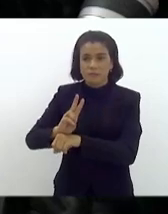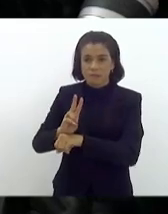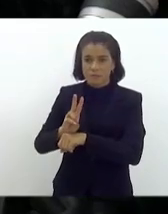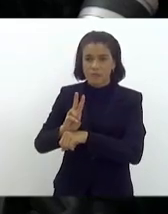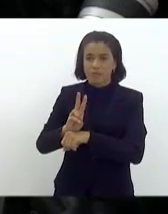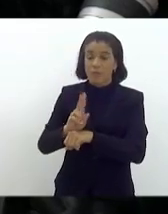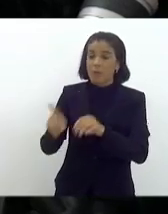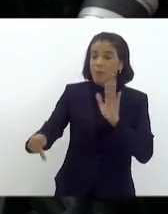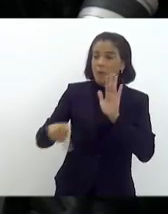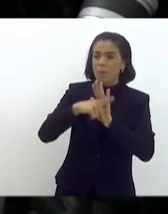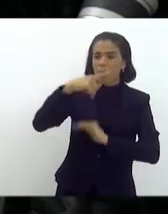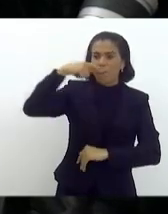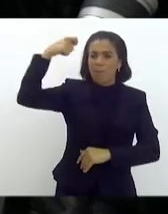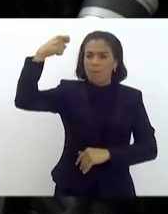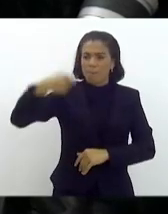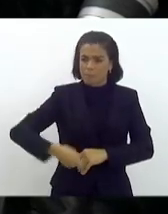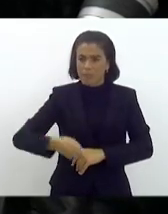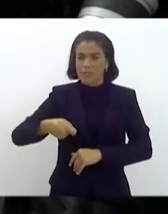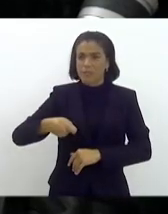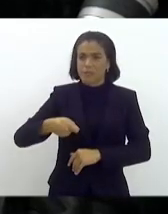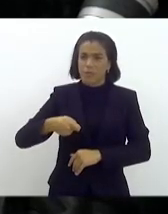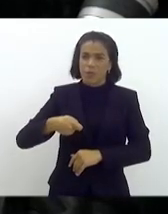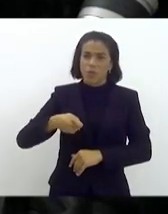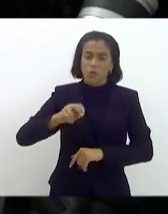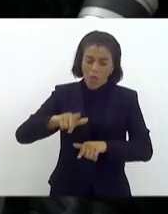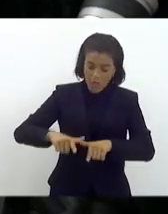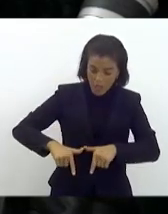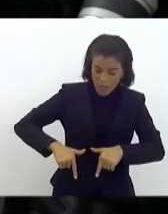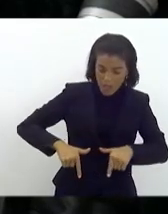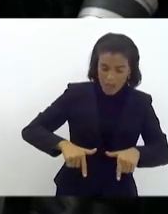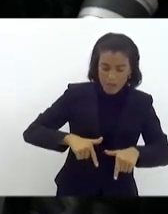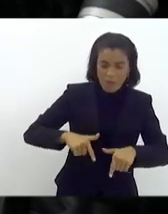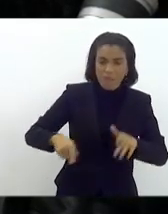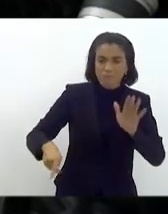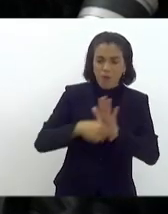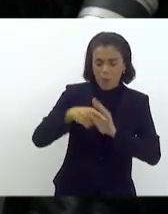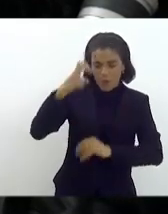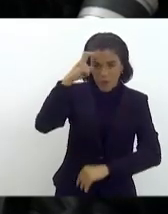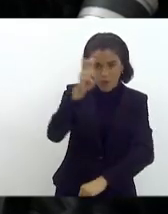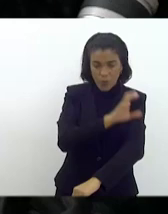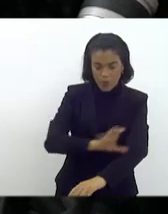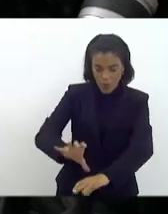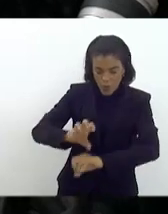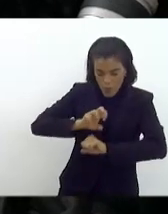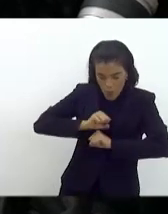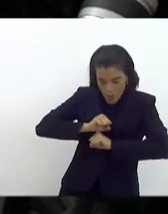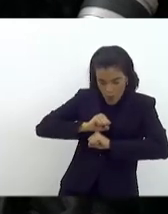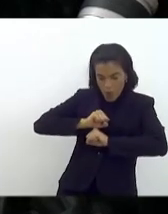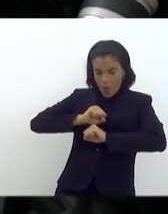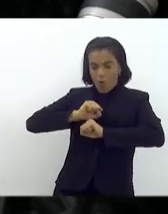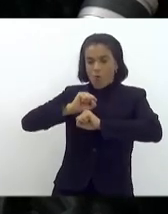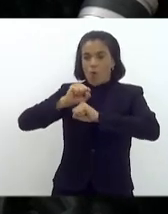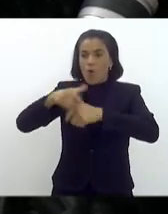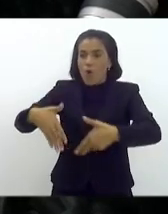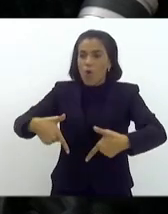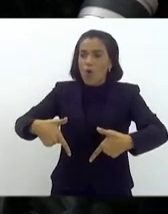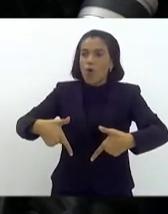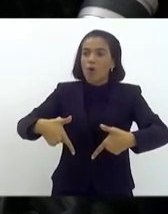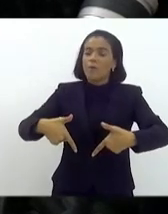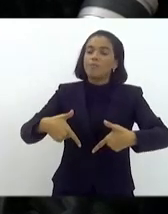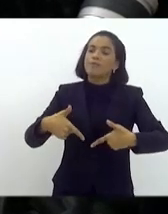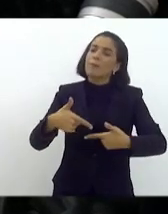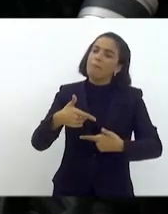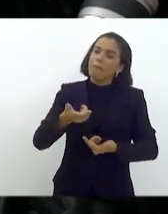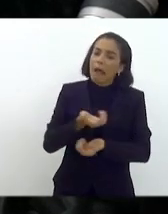pelo próprio machismo que não que exerce mas que vem da sua cultura não dei a relevância devida